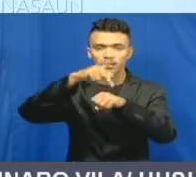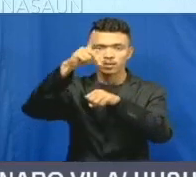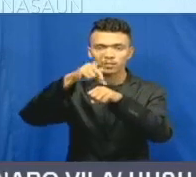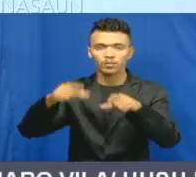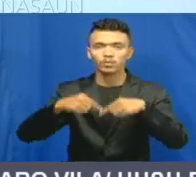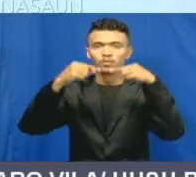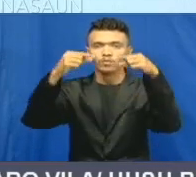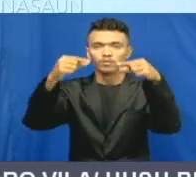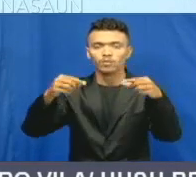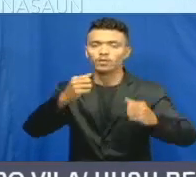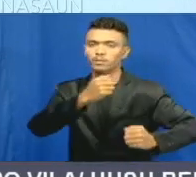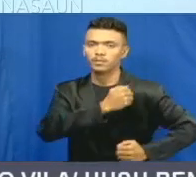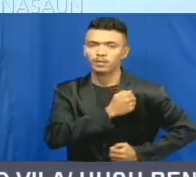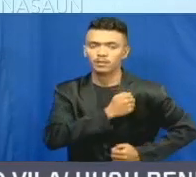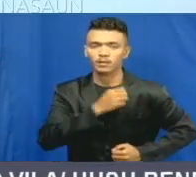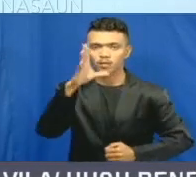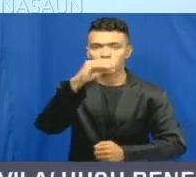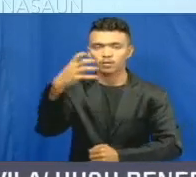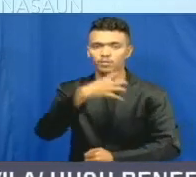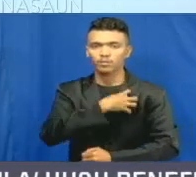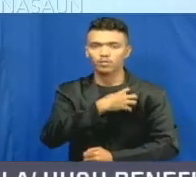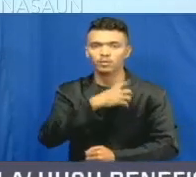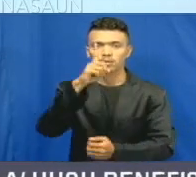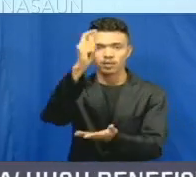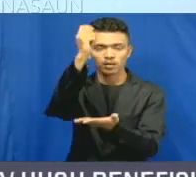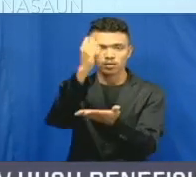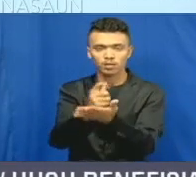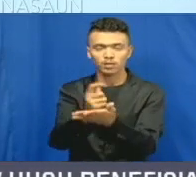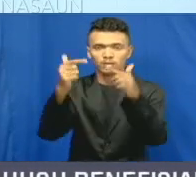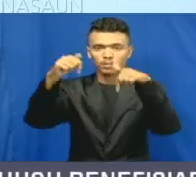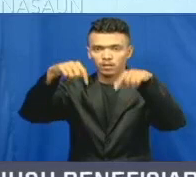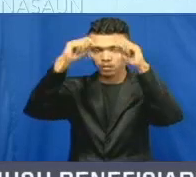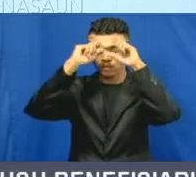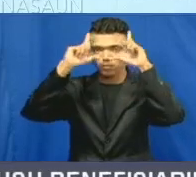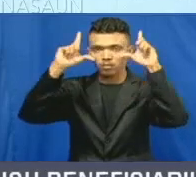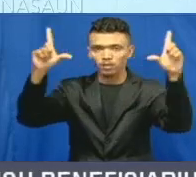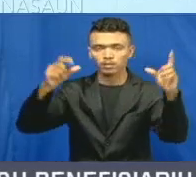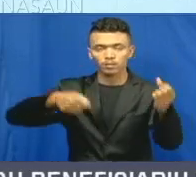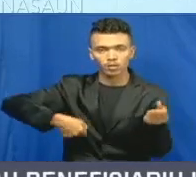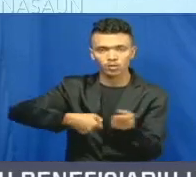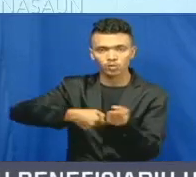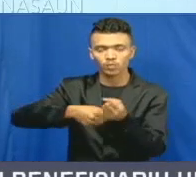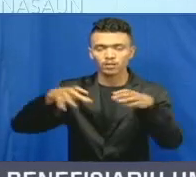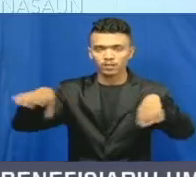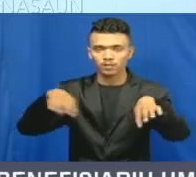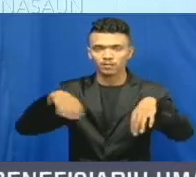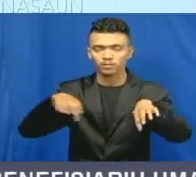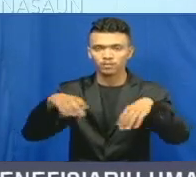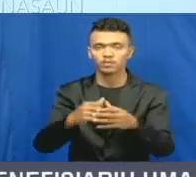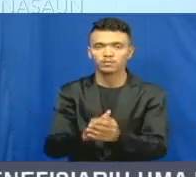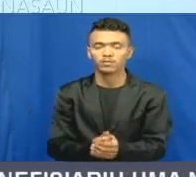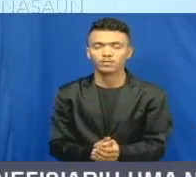haruka ona nene militar no polícia liuri hun resin mai Timor-Leste hodi suporta servisu